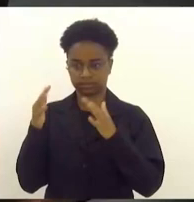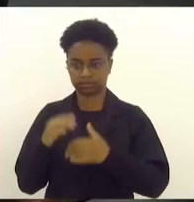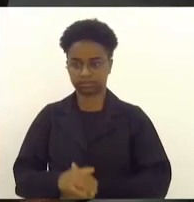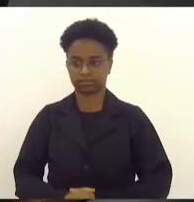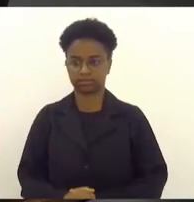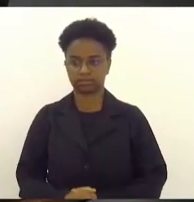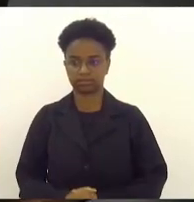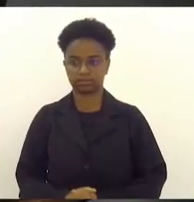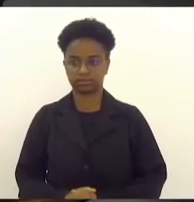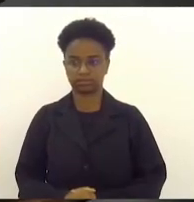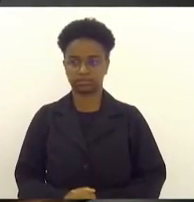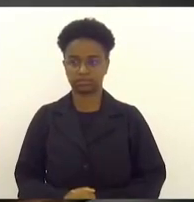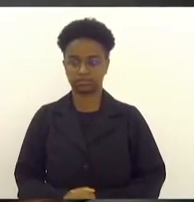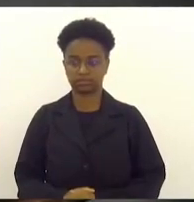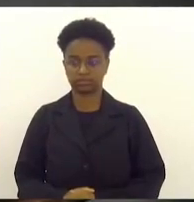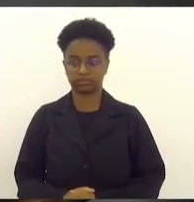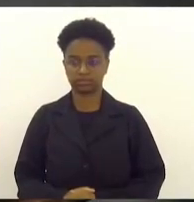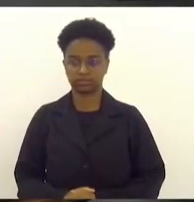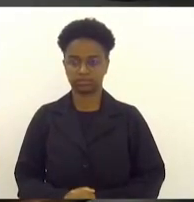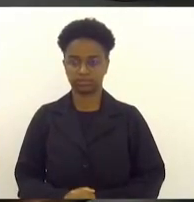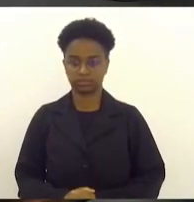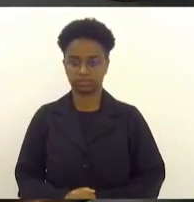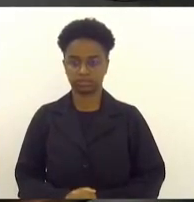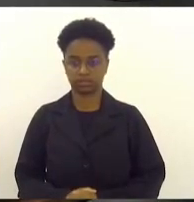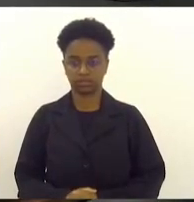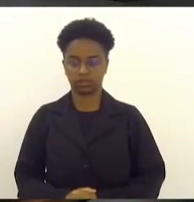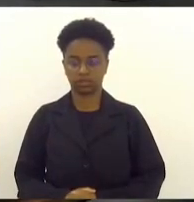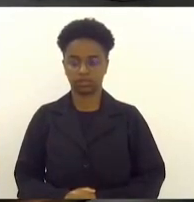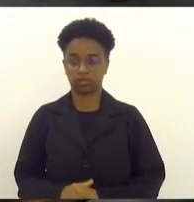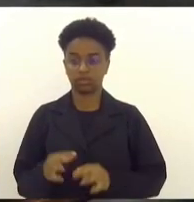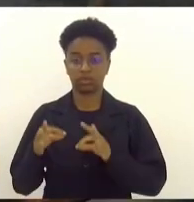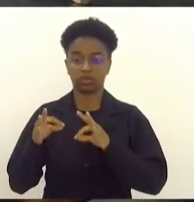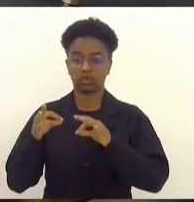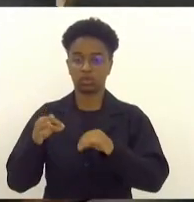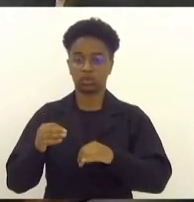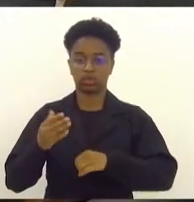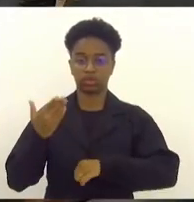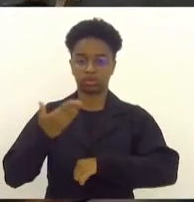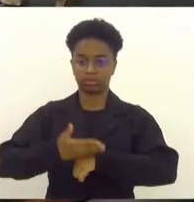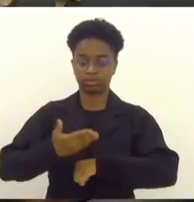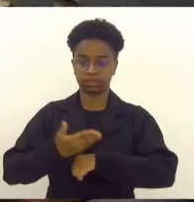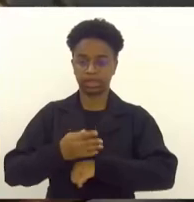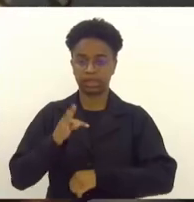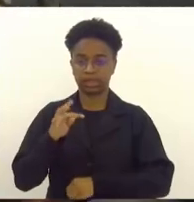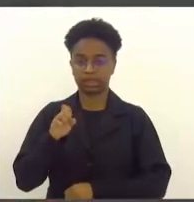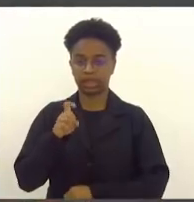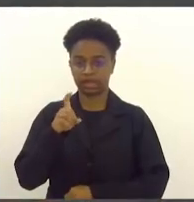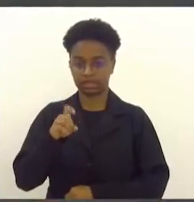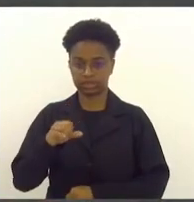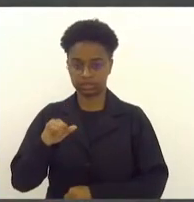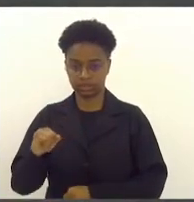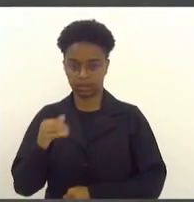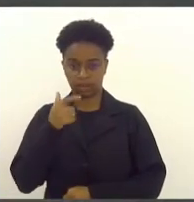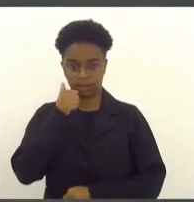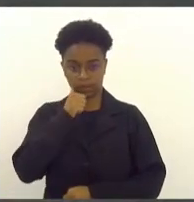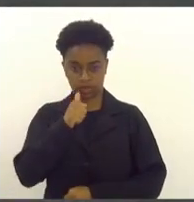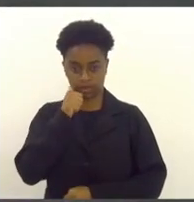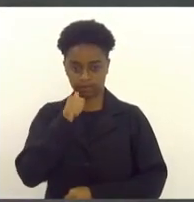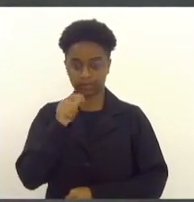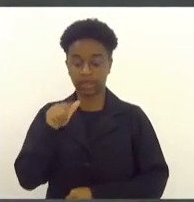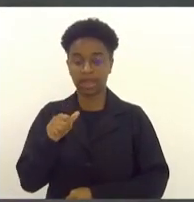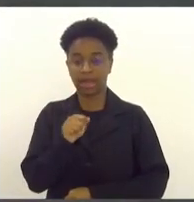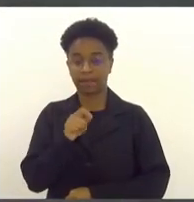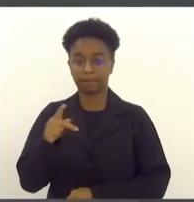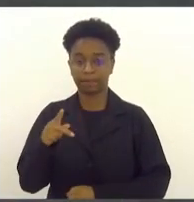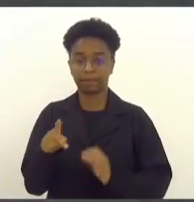no qual todas as taxistas todas as motoristas são taxistas mulheres o aplicativo